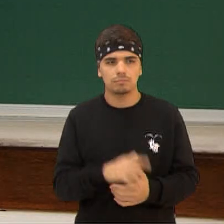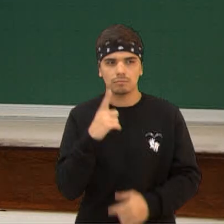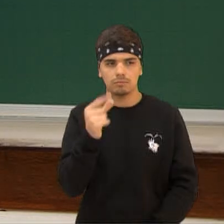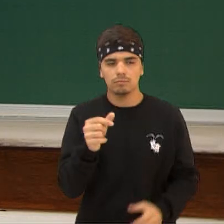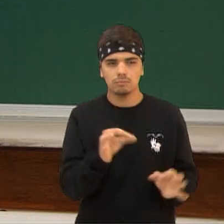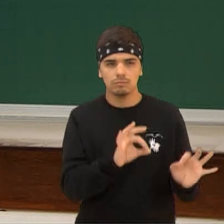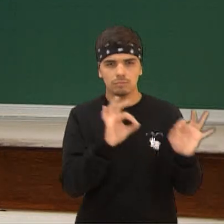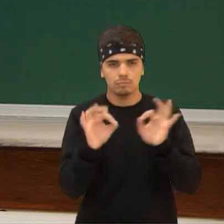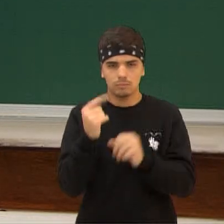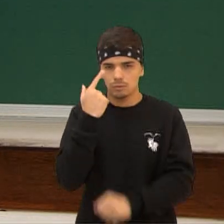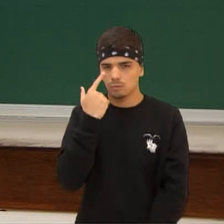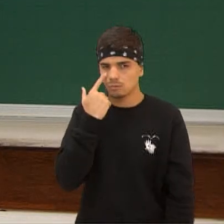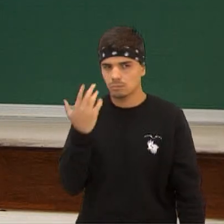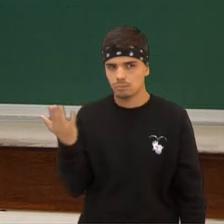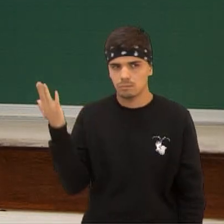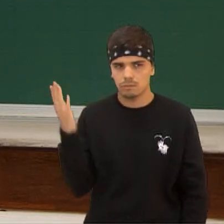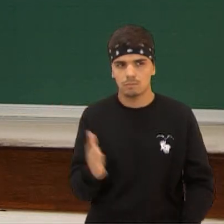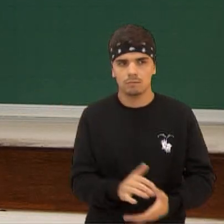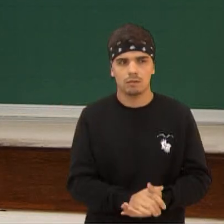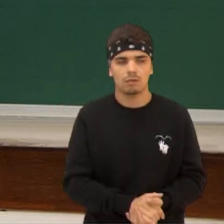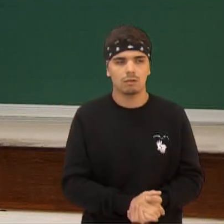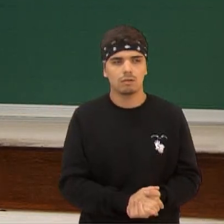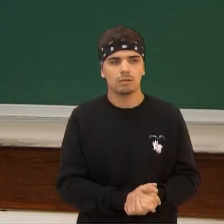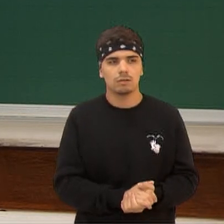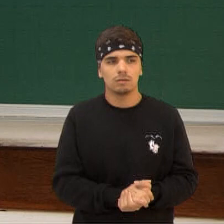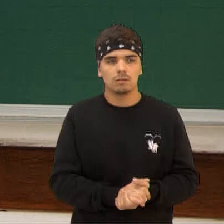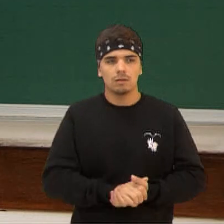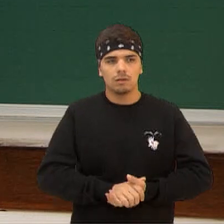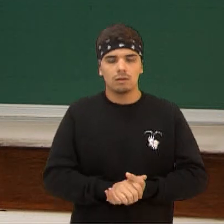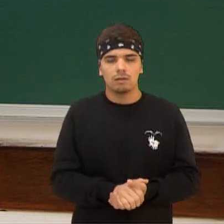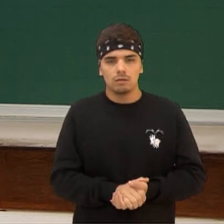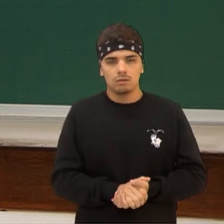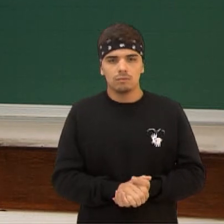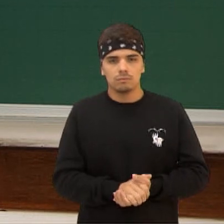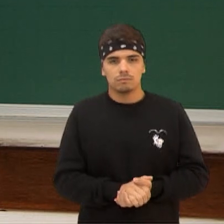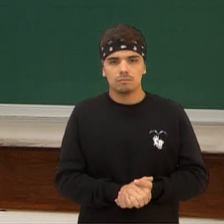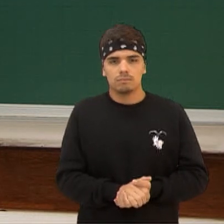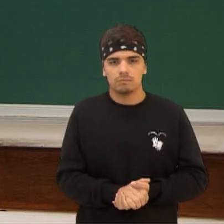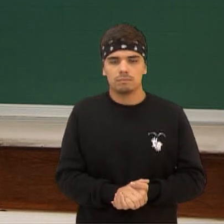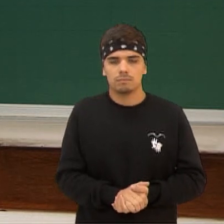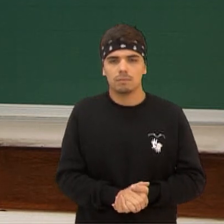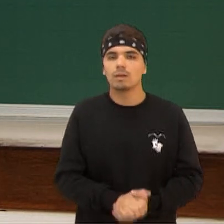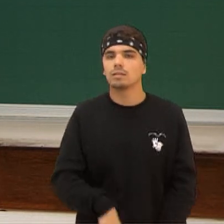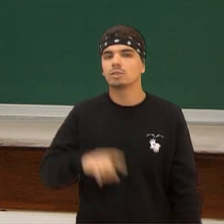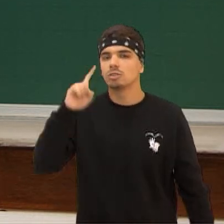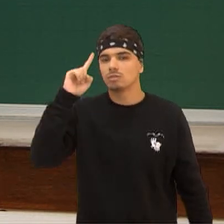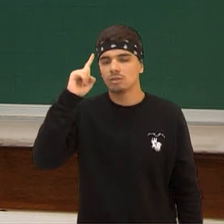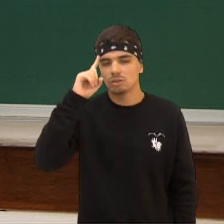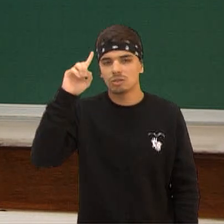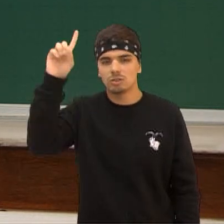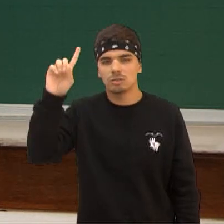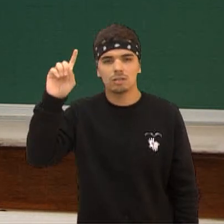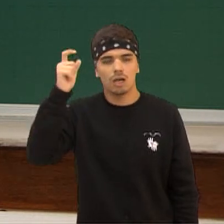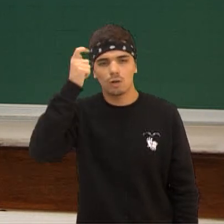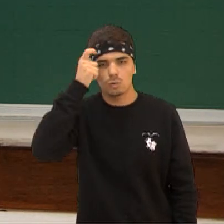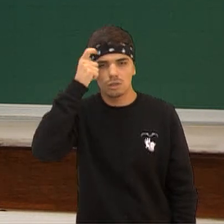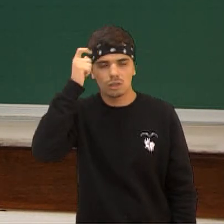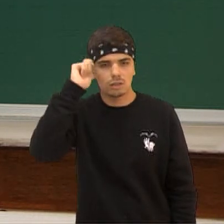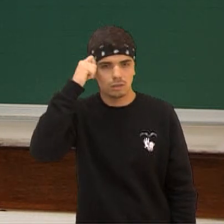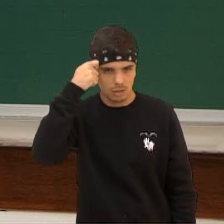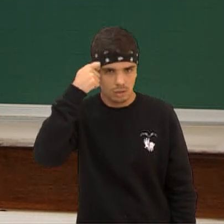Então vamos lá, vamos descobrir o que é isso. Black Awareness Day é o Dia da Consciência Negra. Já ouviu